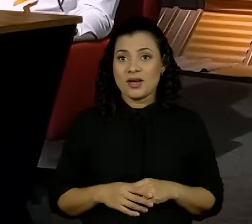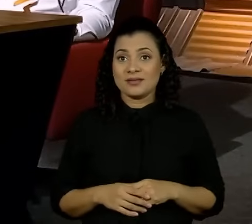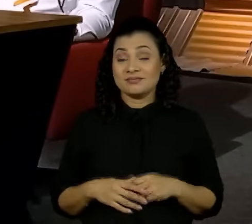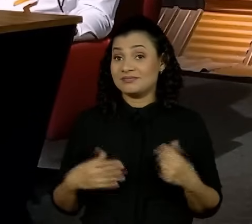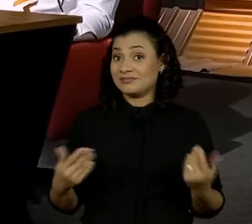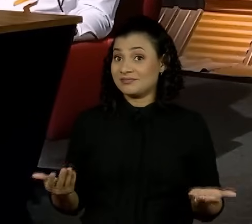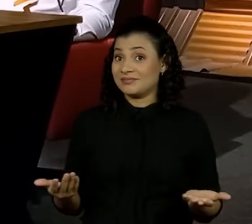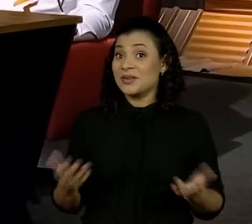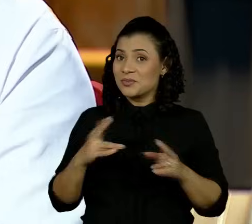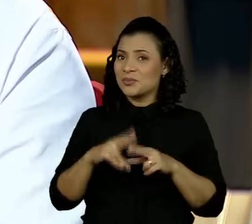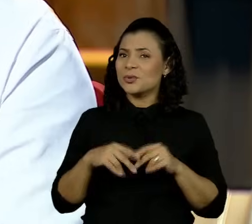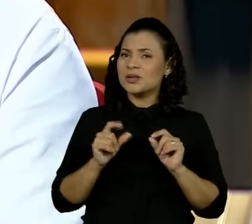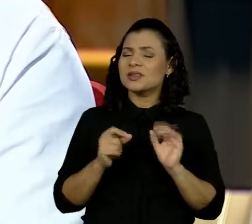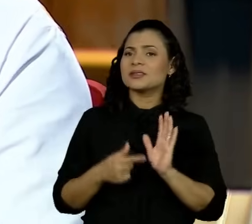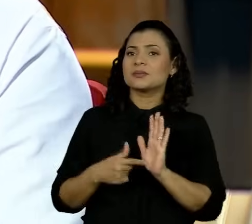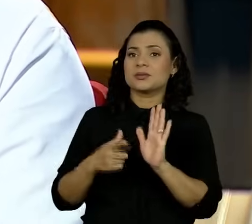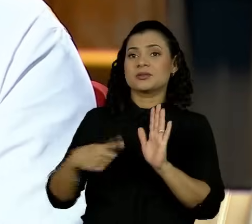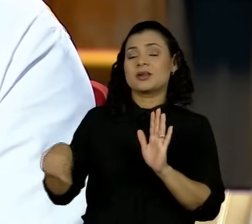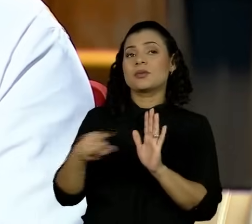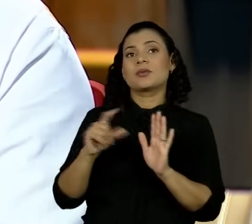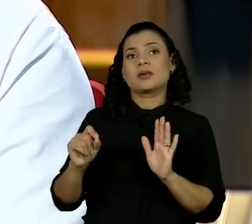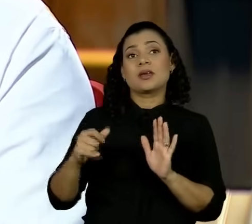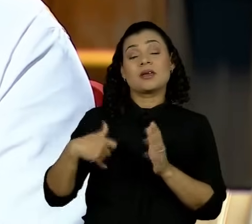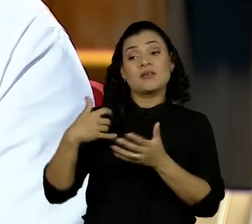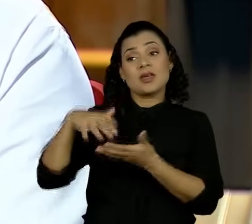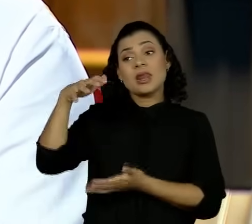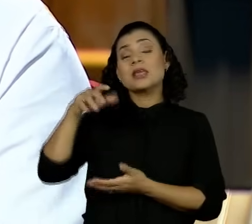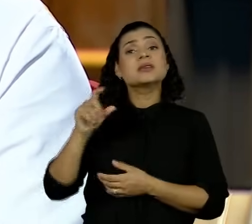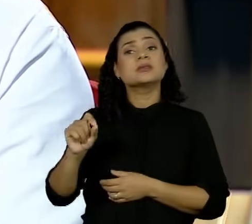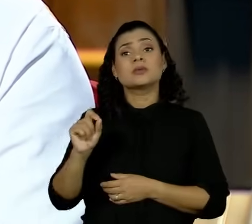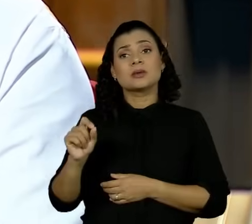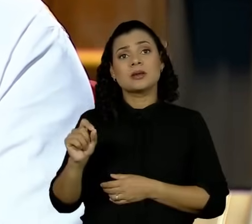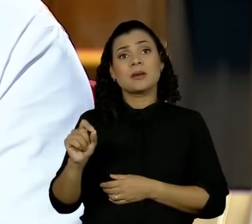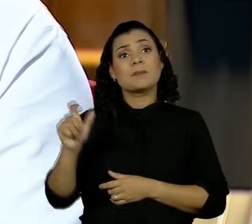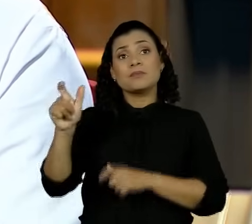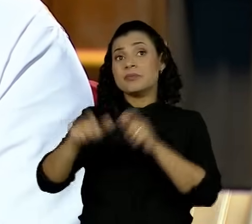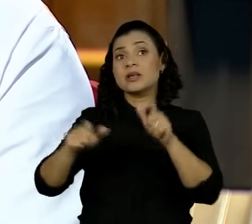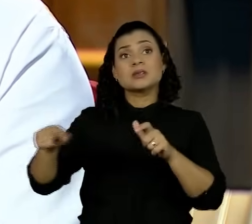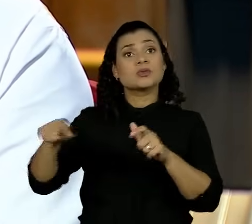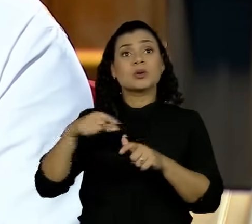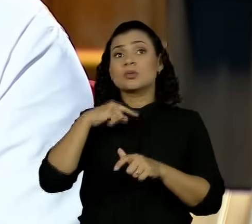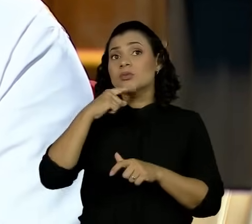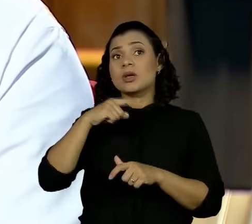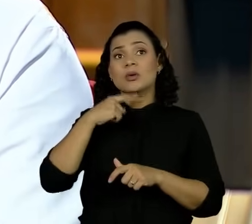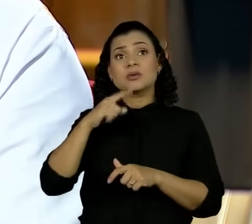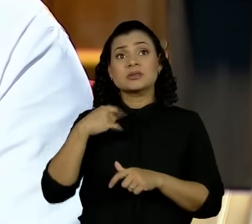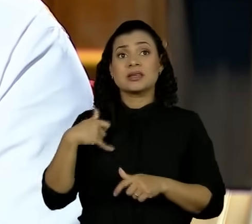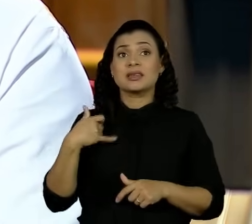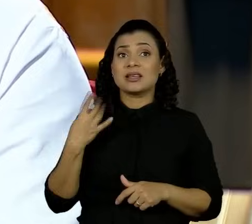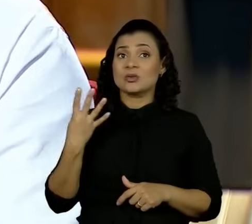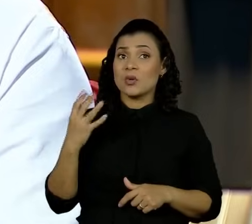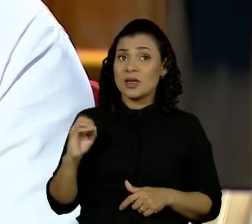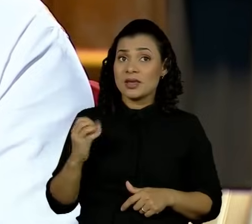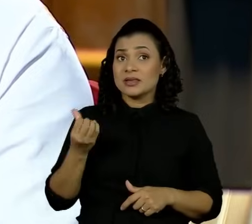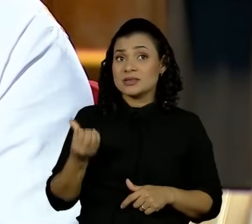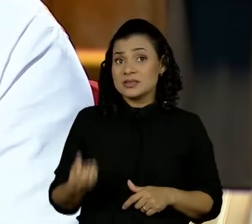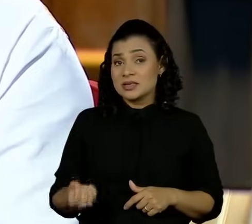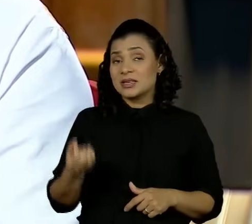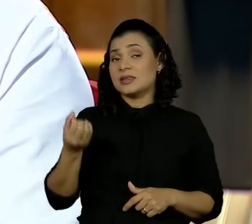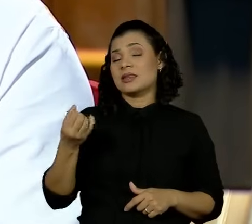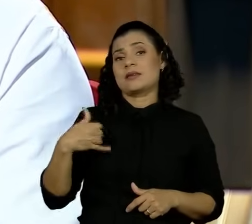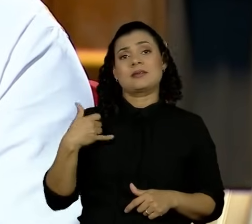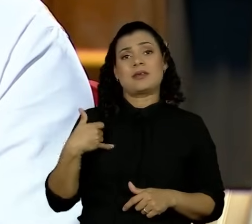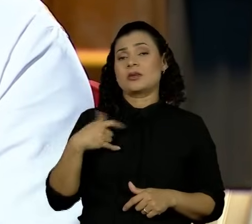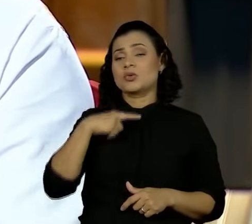essa proposta de falar das diversas velhices, falando de quem não está conseguindo chegar bem aos 40, 50, 60